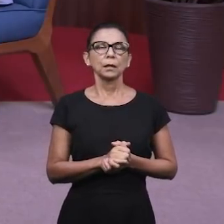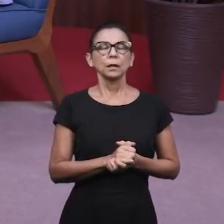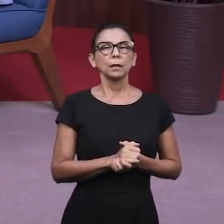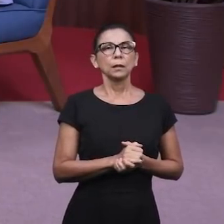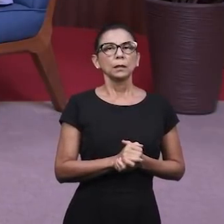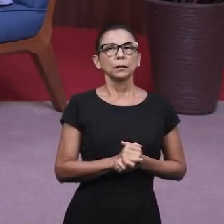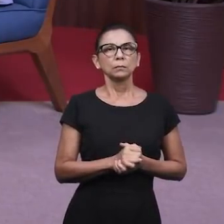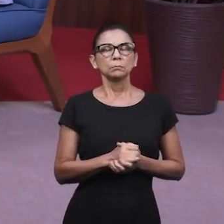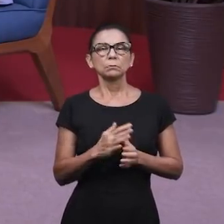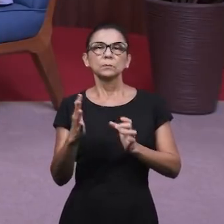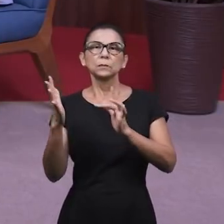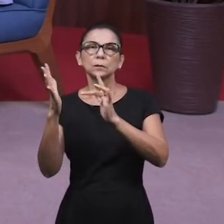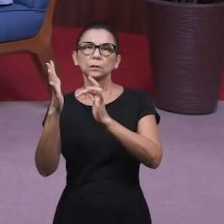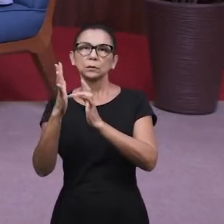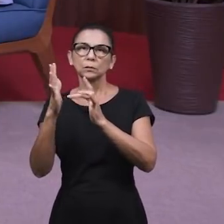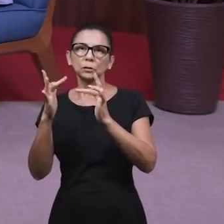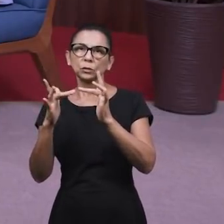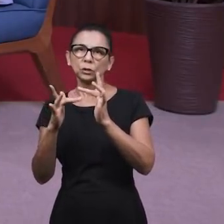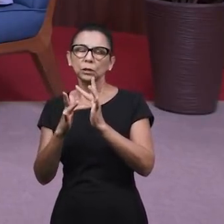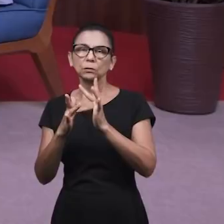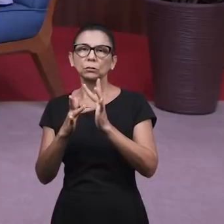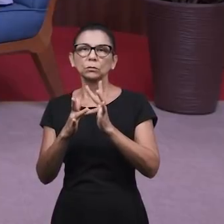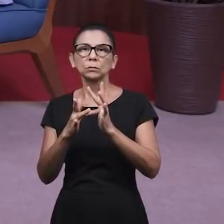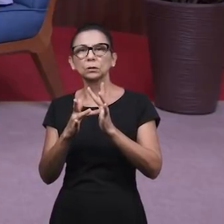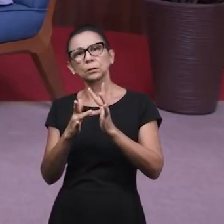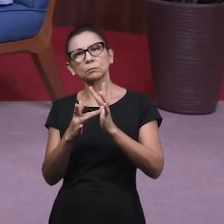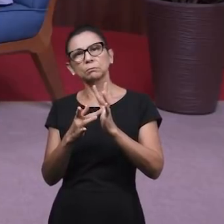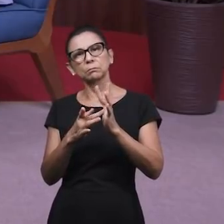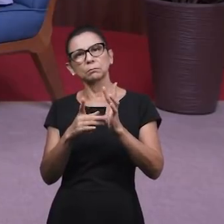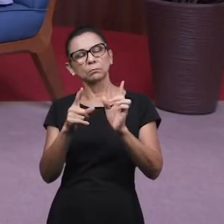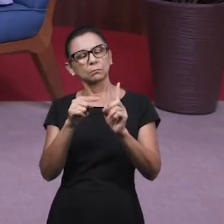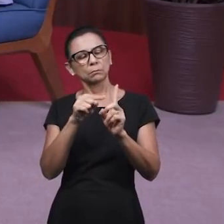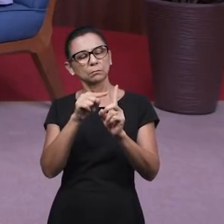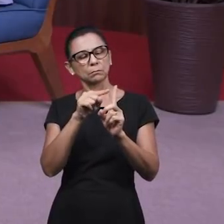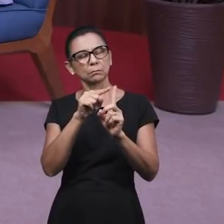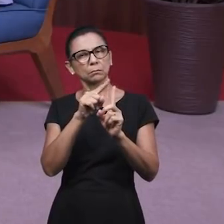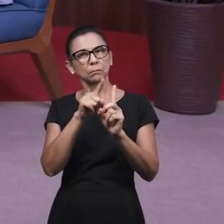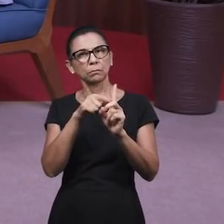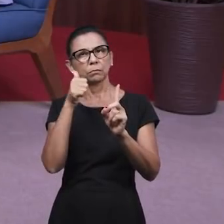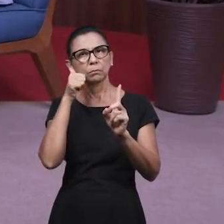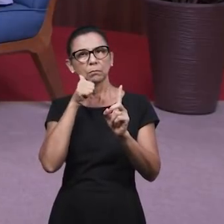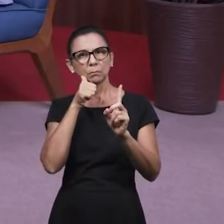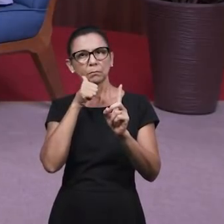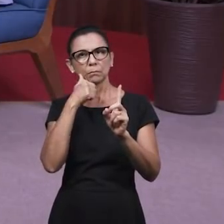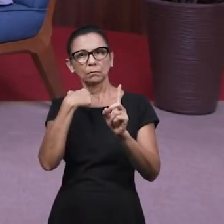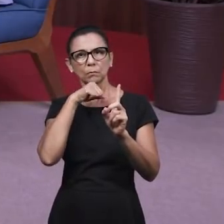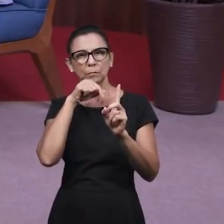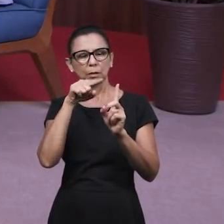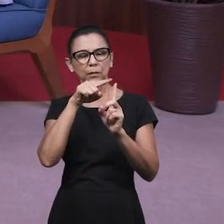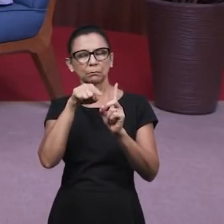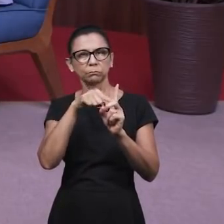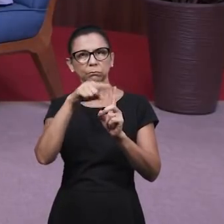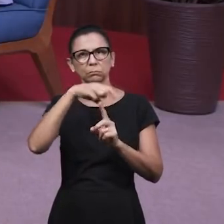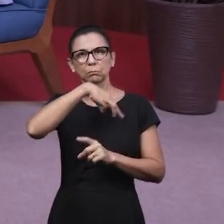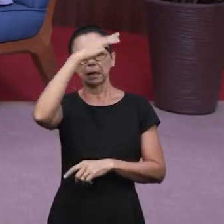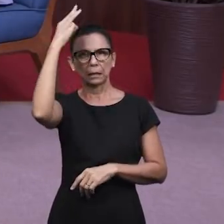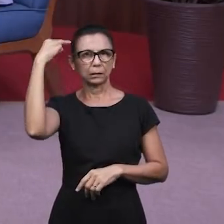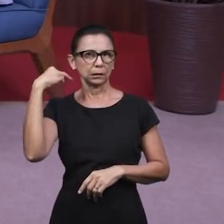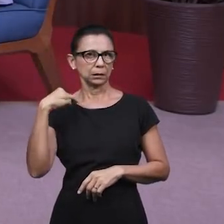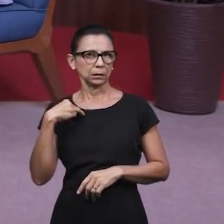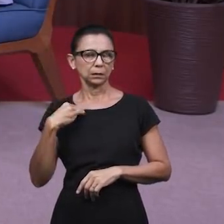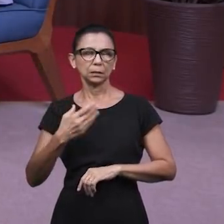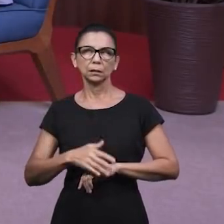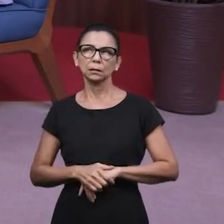mulher, passou a contar os seus dias aqui na terra como qualquer homem conta os seus dias, ou seja, ele teve uma infância,